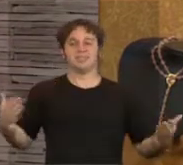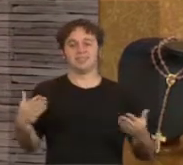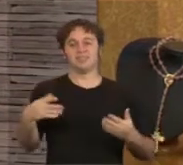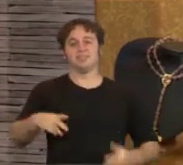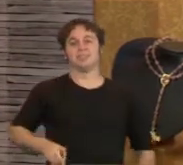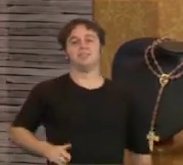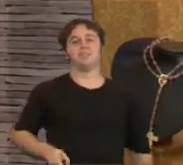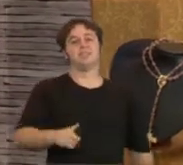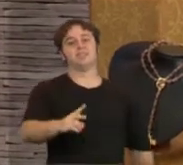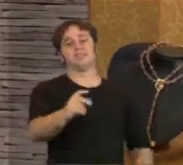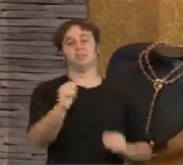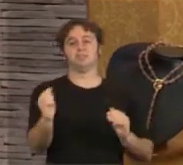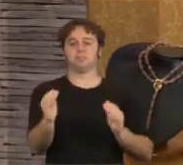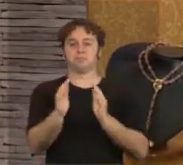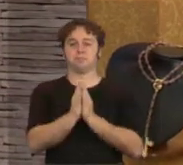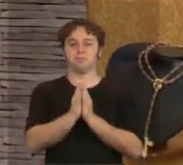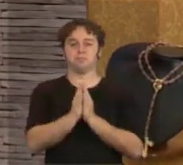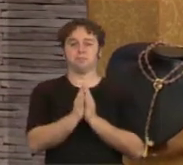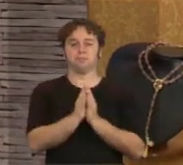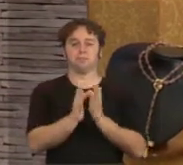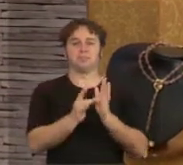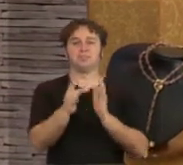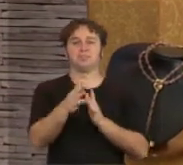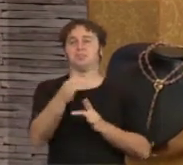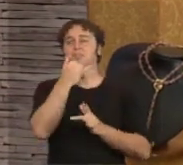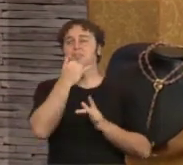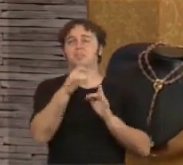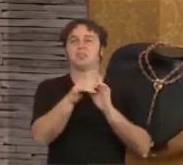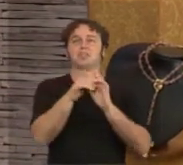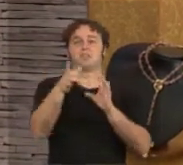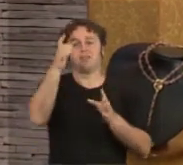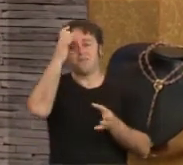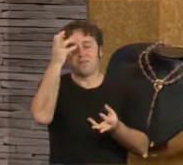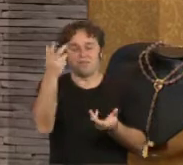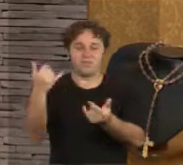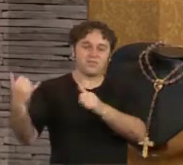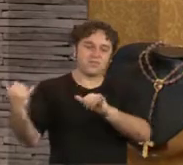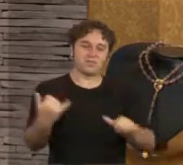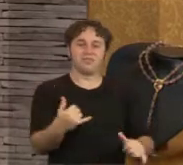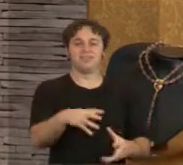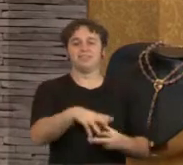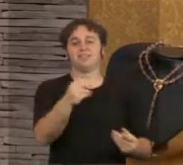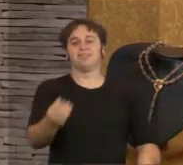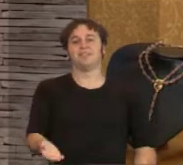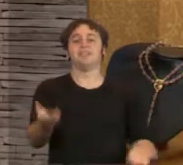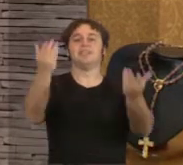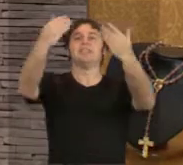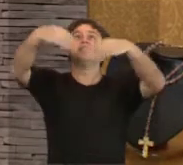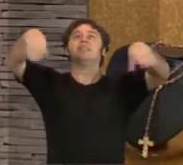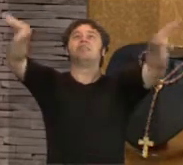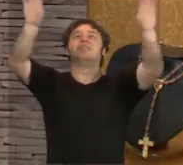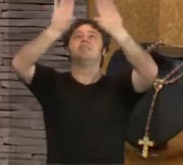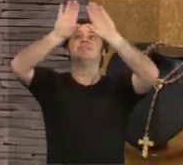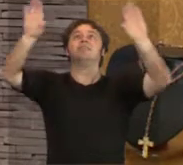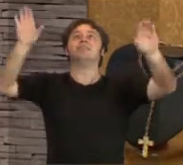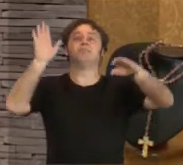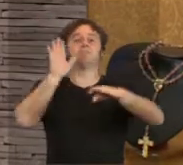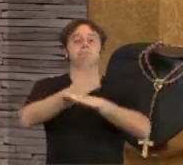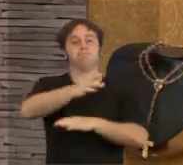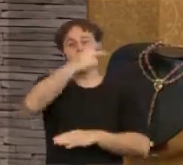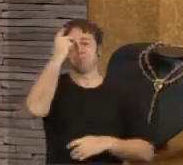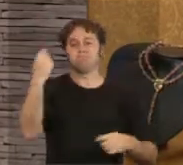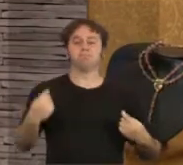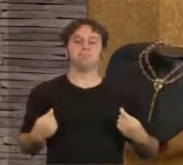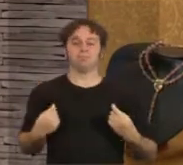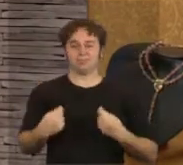no princípio, agora e sempre. Amém. Ó meu Jesus, perdoai-nos, livrai-nos do fogo do inferno, levai as almas todas